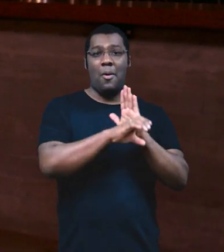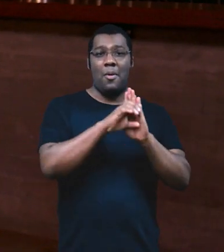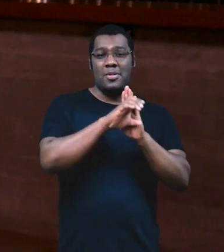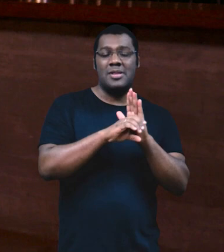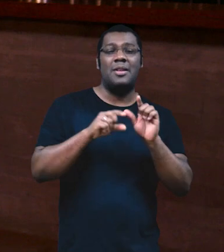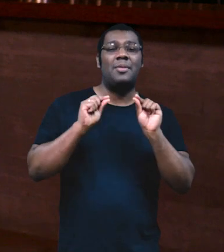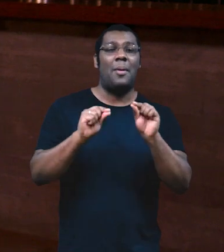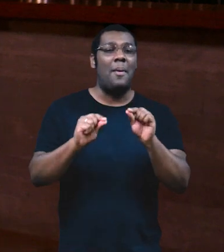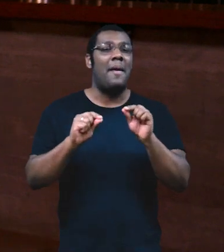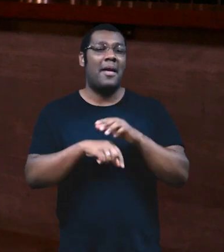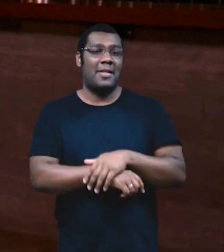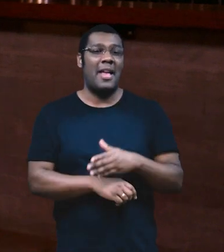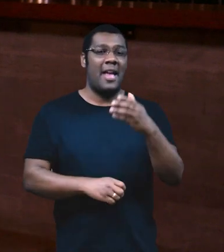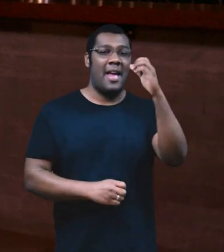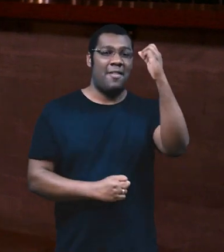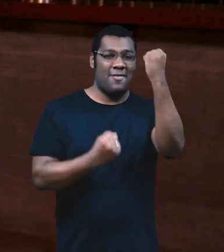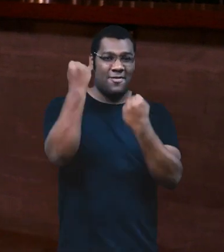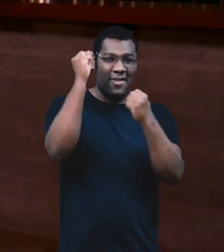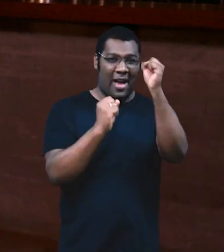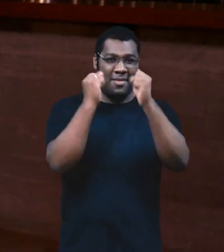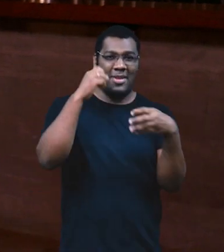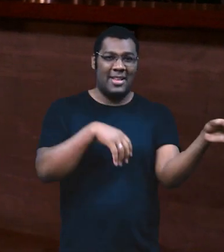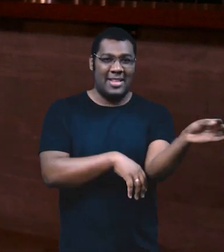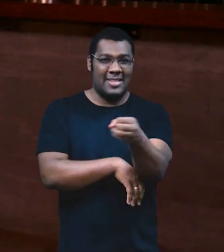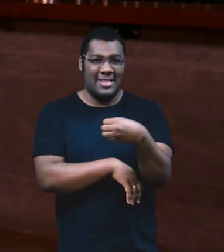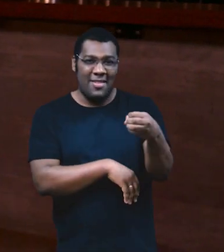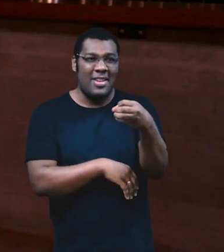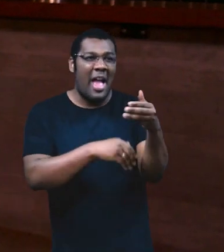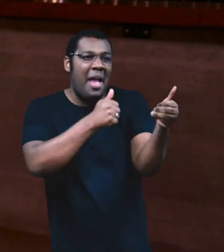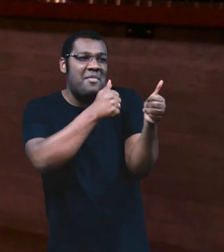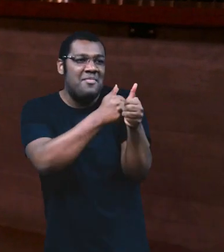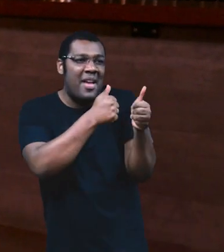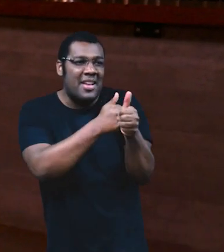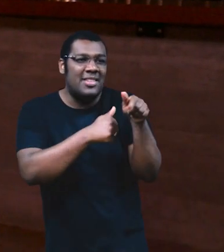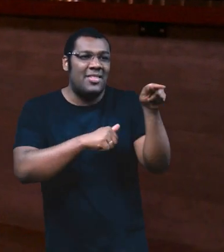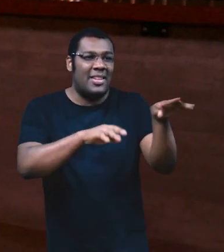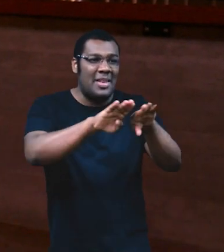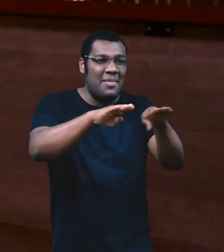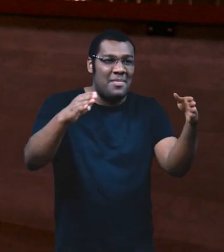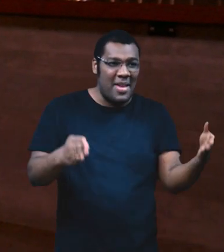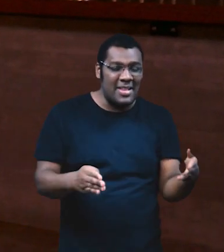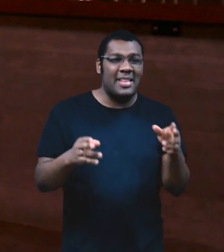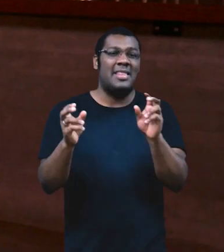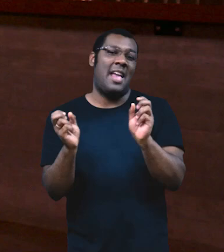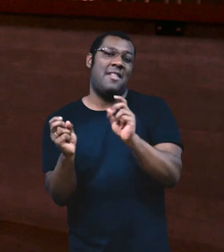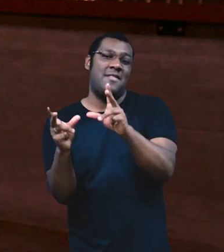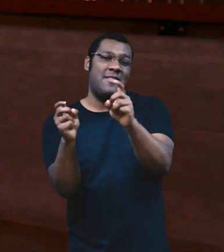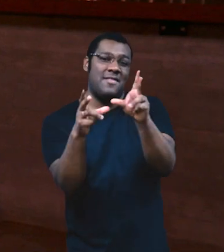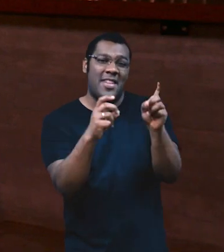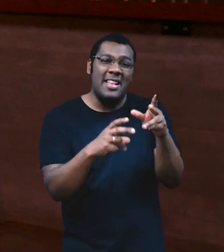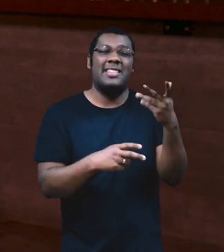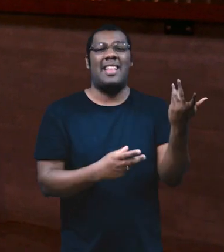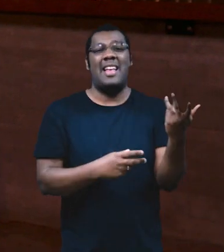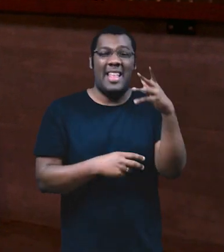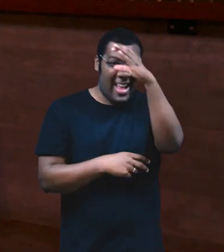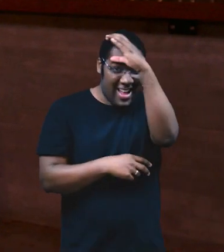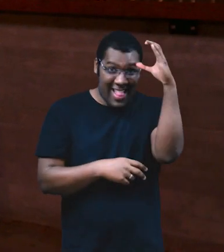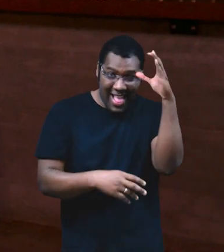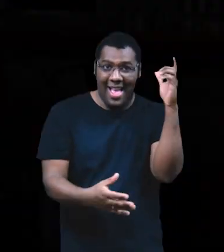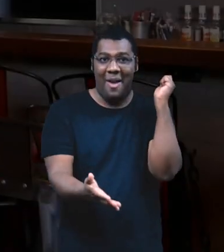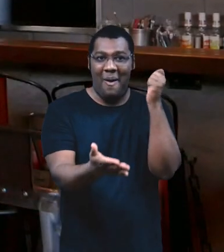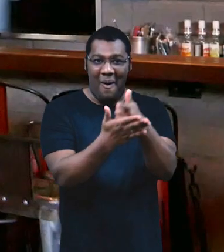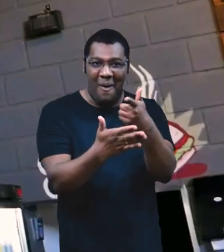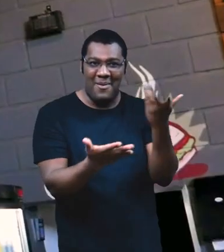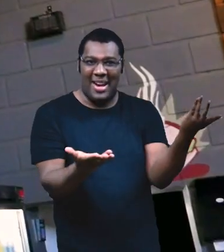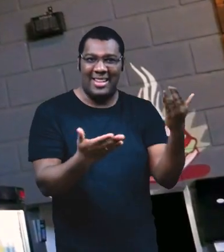a cerveja é produzida e logo ali, naquele balcão, é vendida e consumida pelo público.